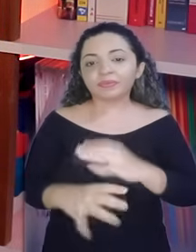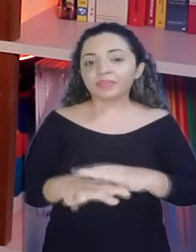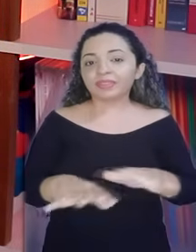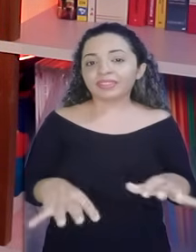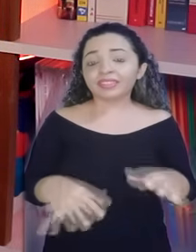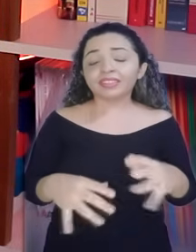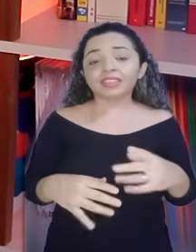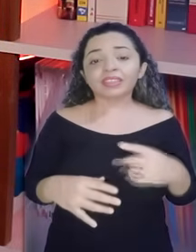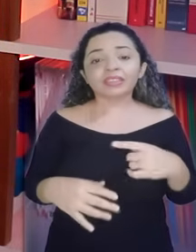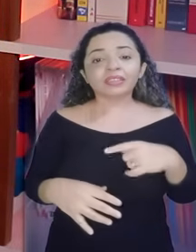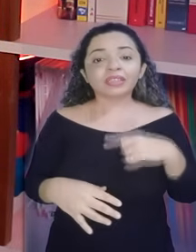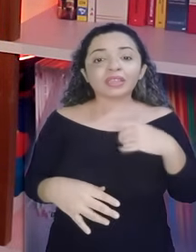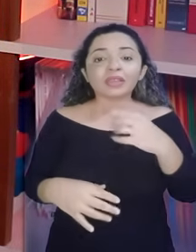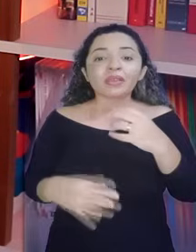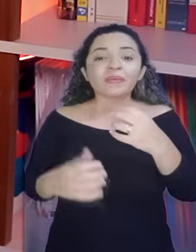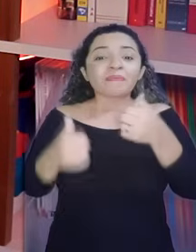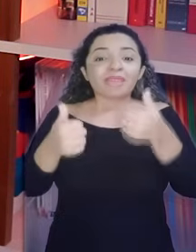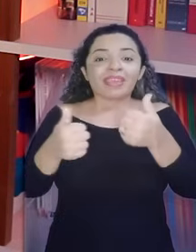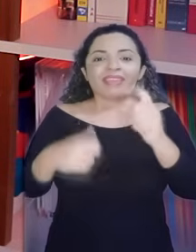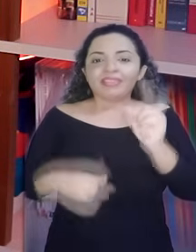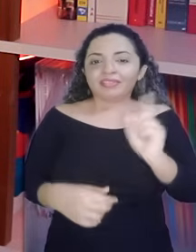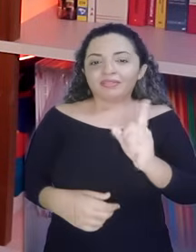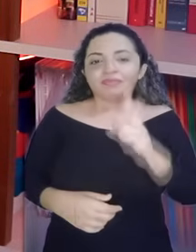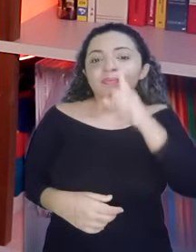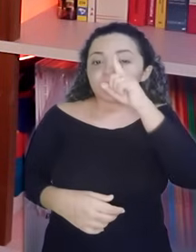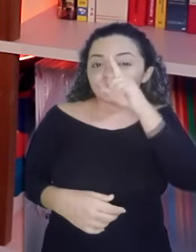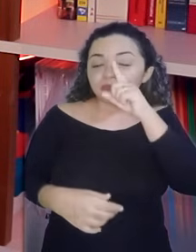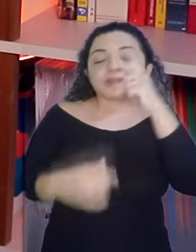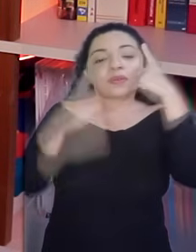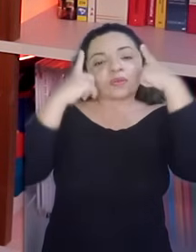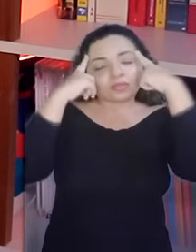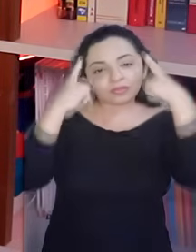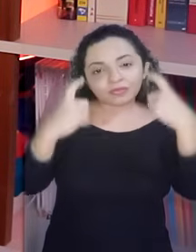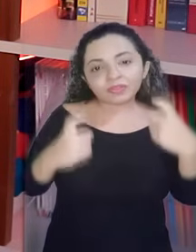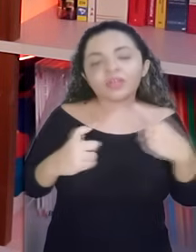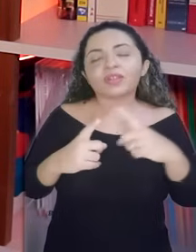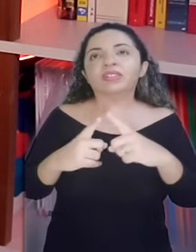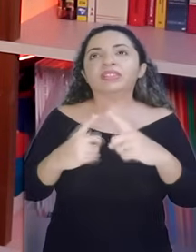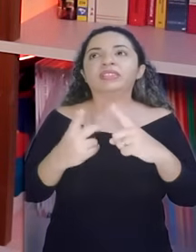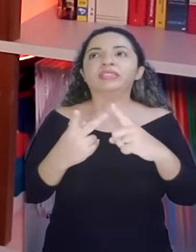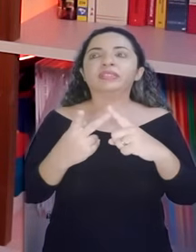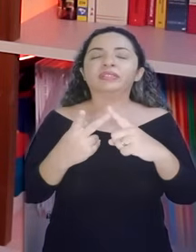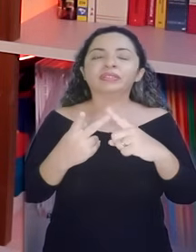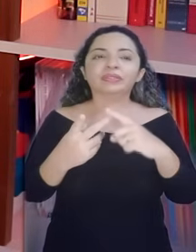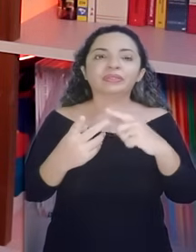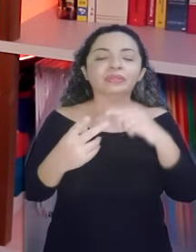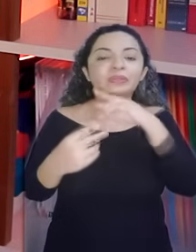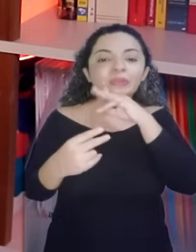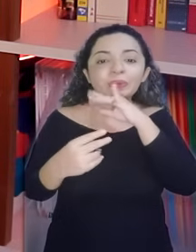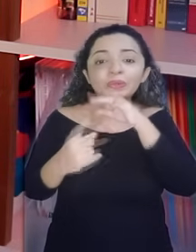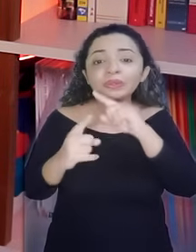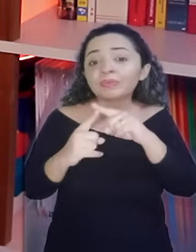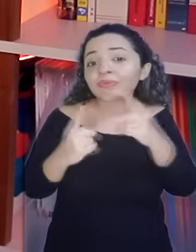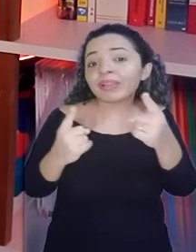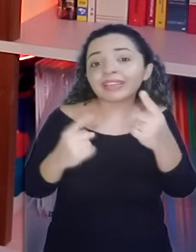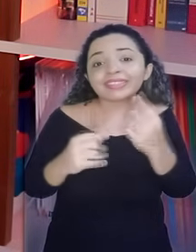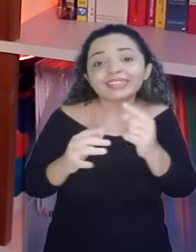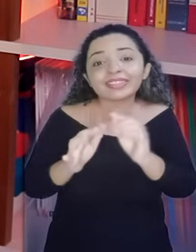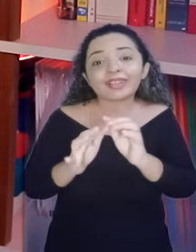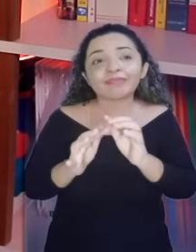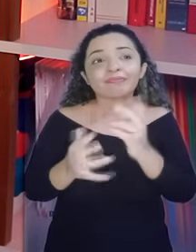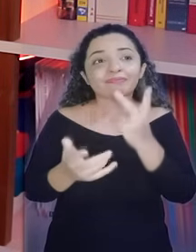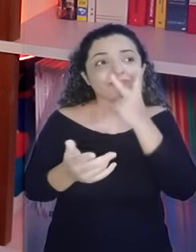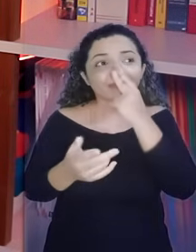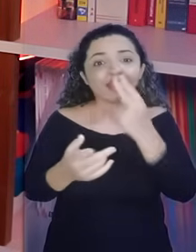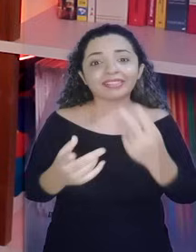extremamente desconfortável, extremamente insalubre, perigoso, violento, mas que, de certa forma, é a única opção possível